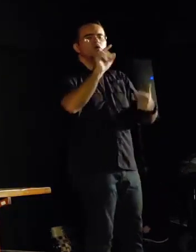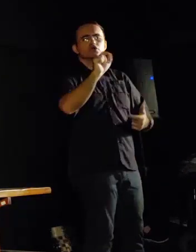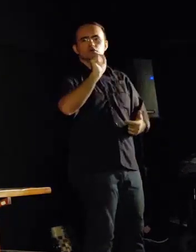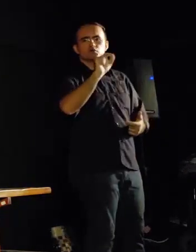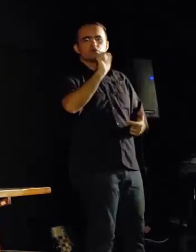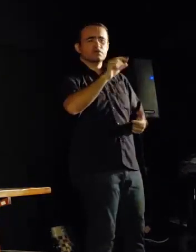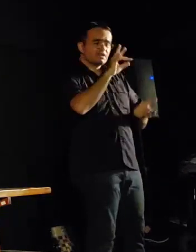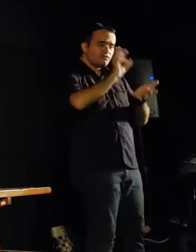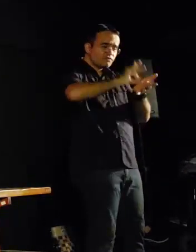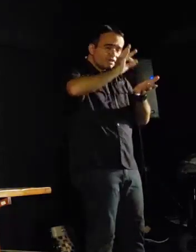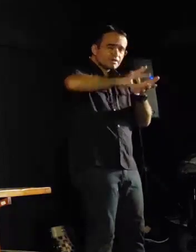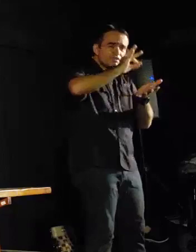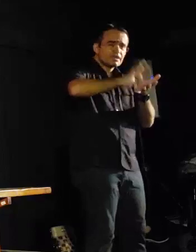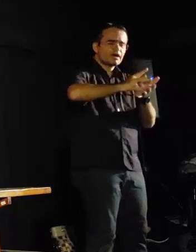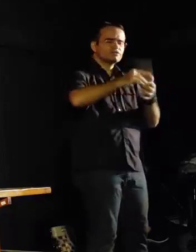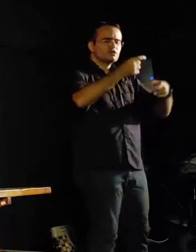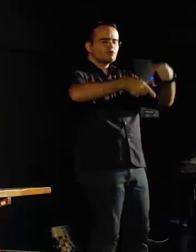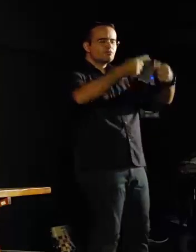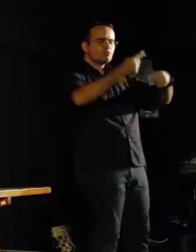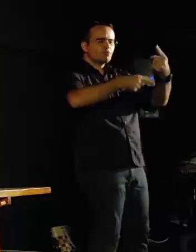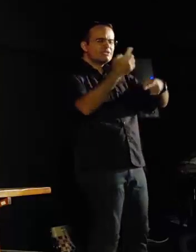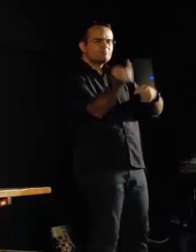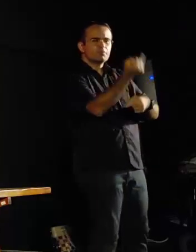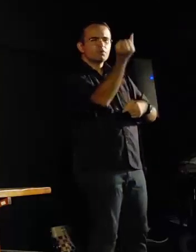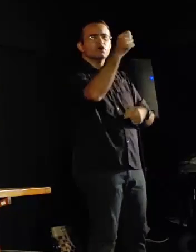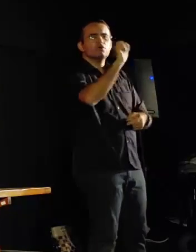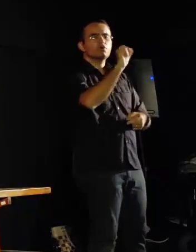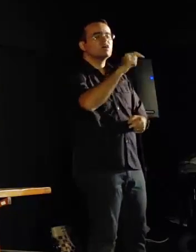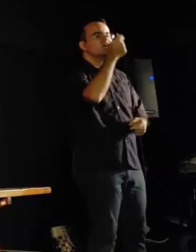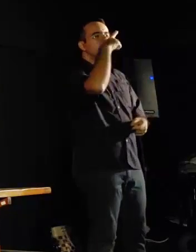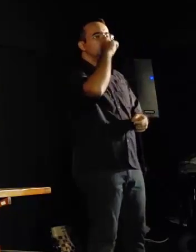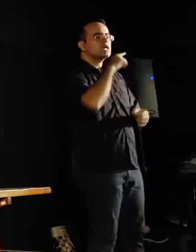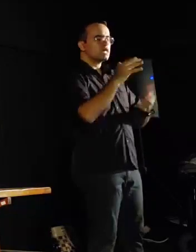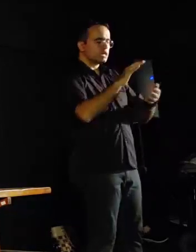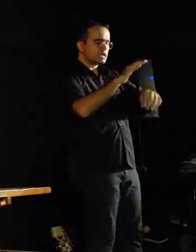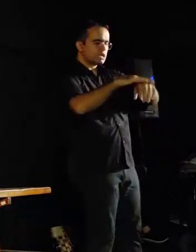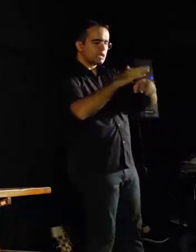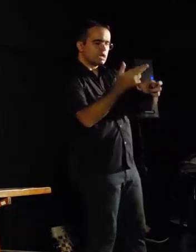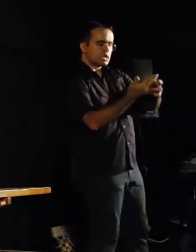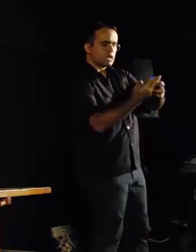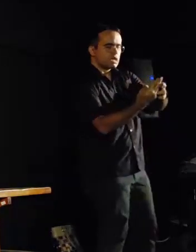questão política é quem pode falar em nome do Universal.